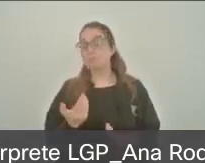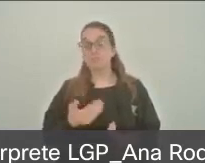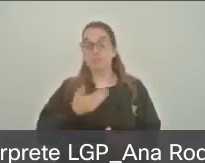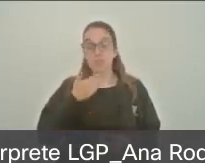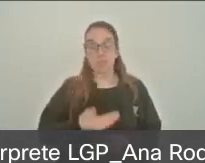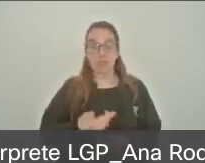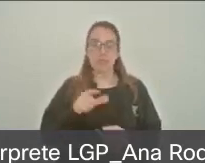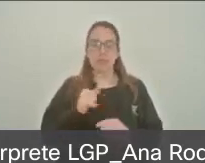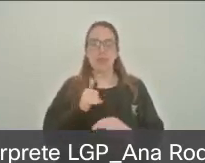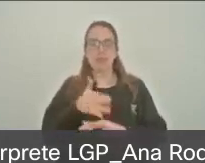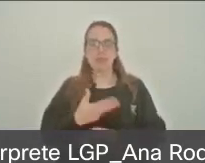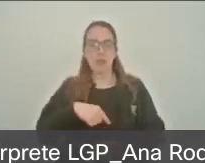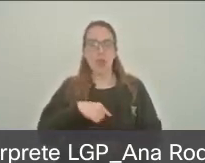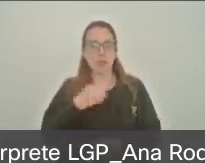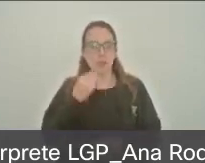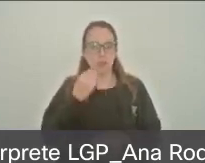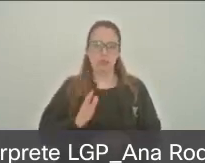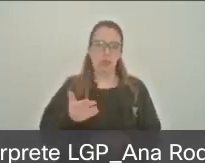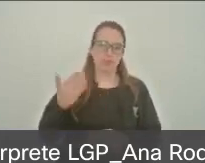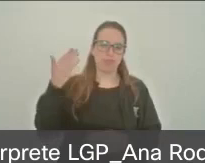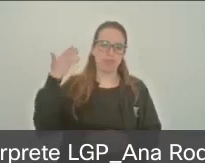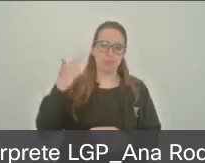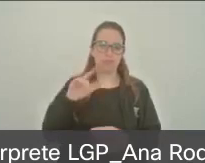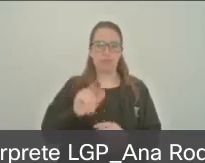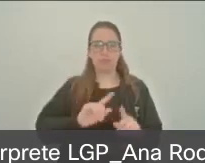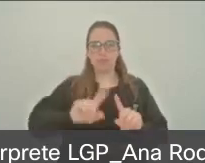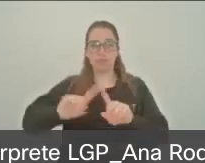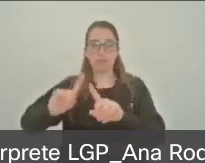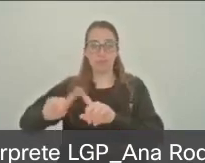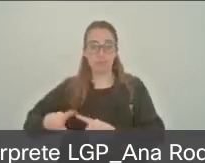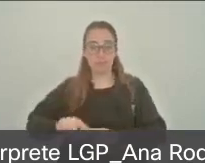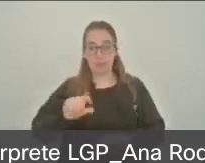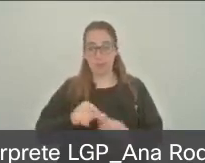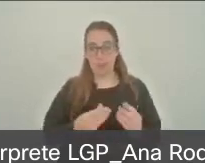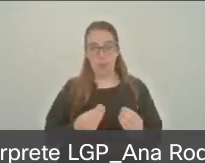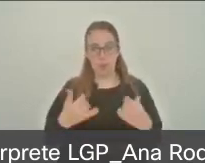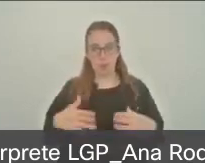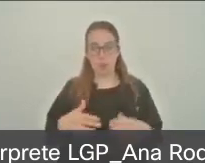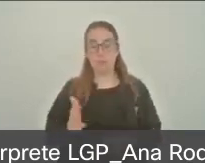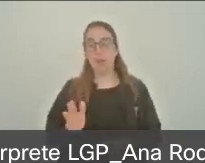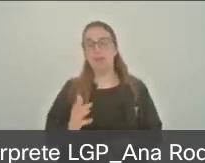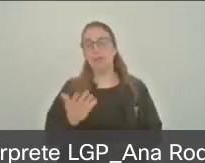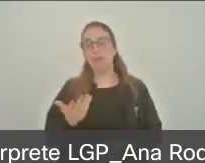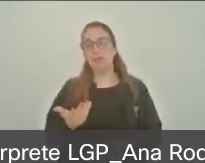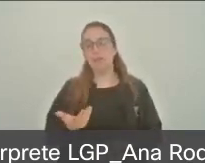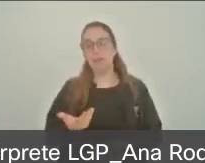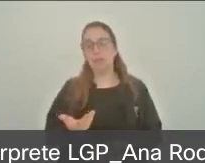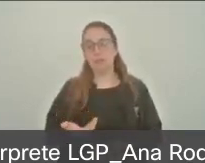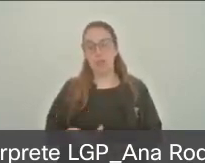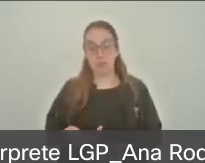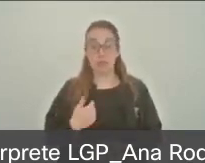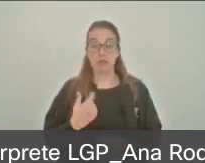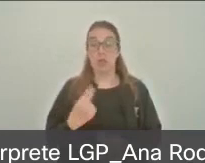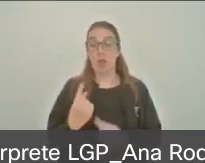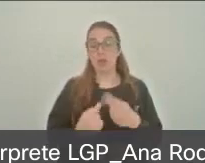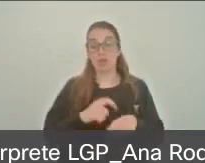e a intervenção da ERSE nesta matéria é antiga, é vasta e é diversificada. De qualquer forma, nesta minha primeira intervenção, questões de